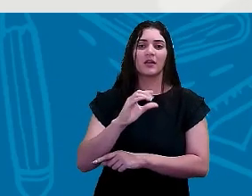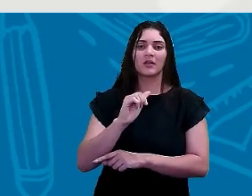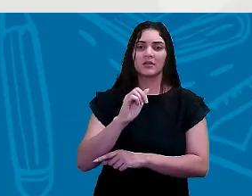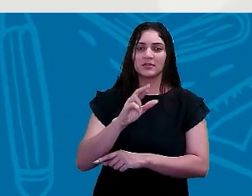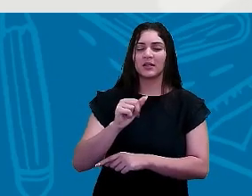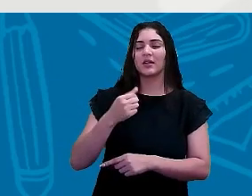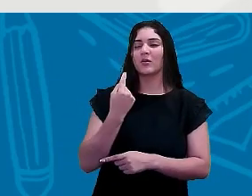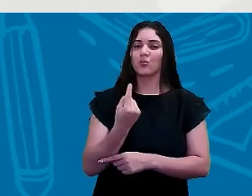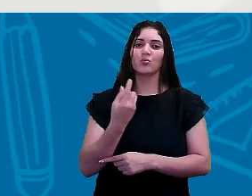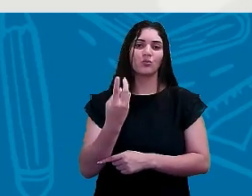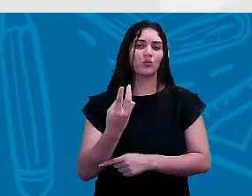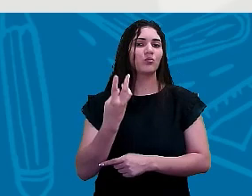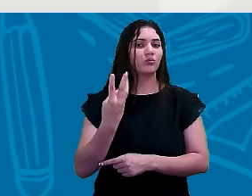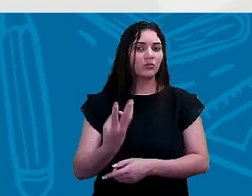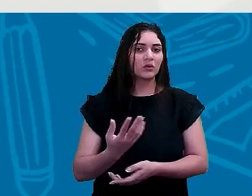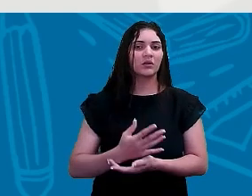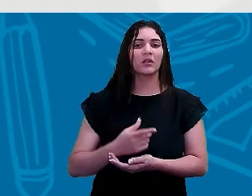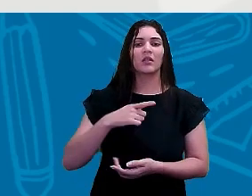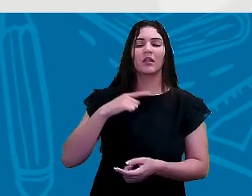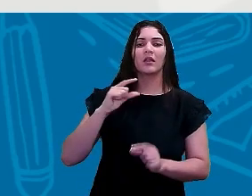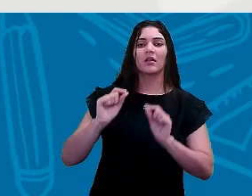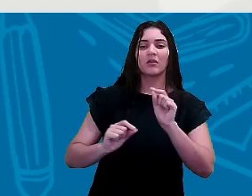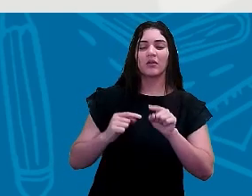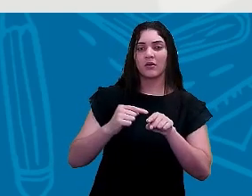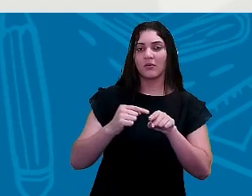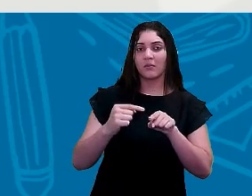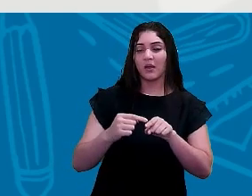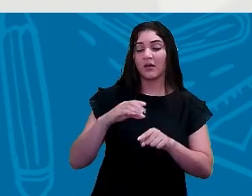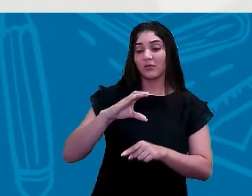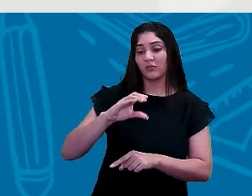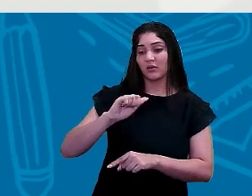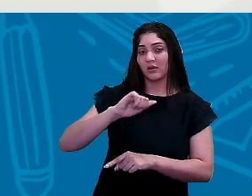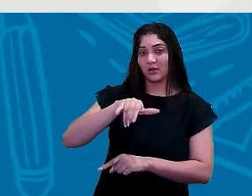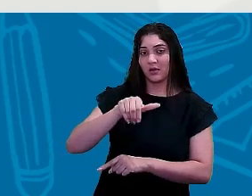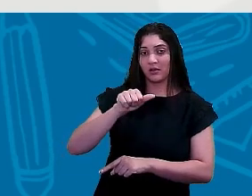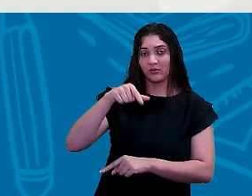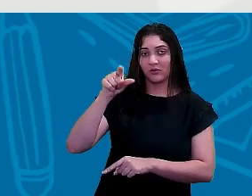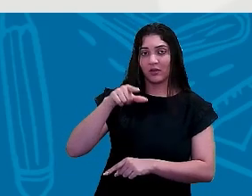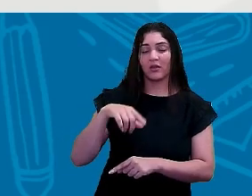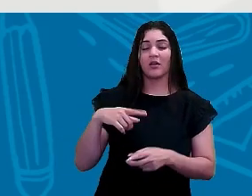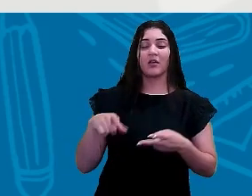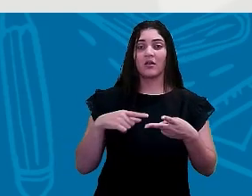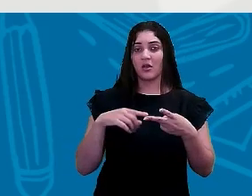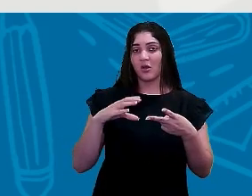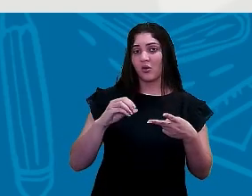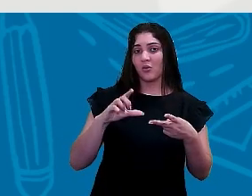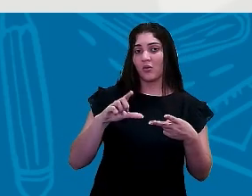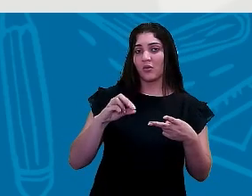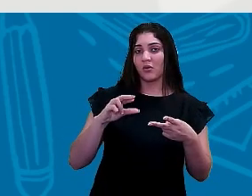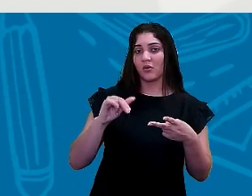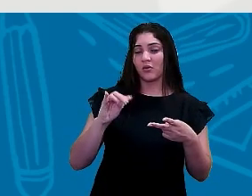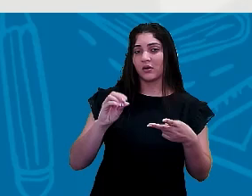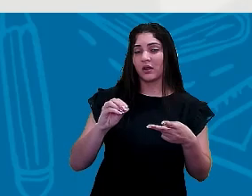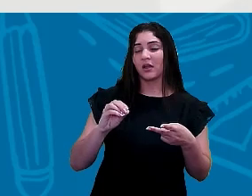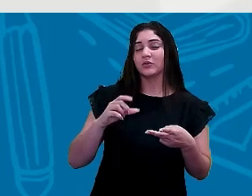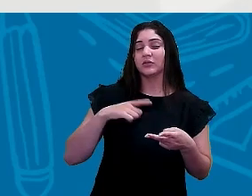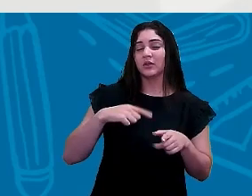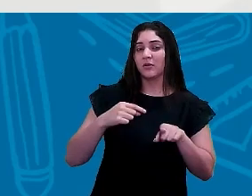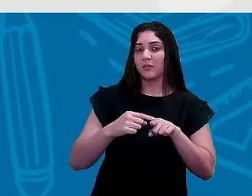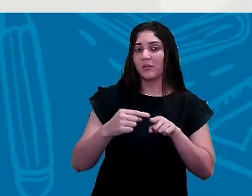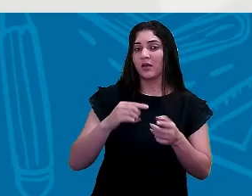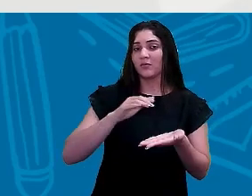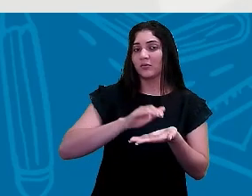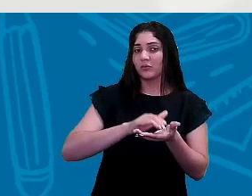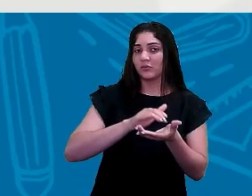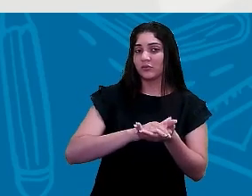1, 2 e o 3, temos o bairro do Cajá, do Colorado, do Cuscuz, temos